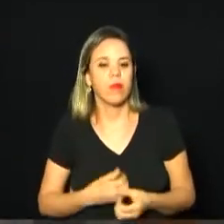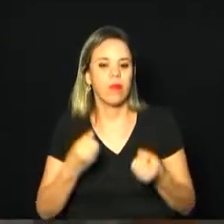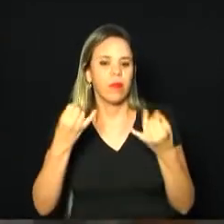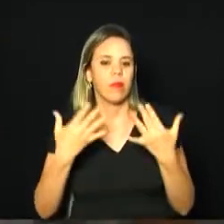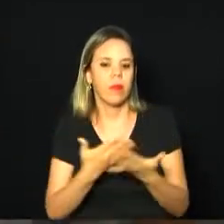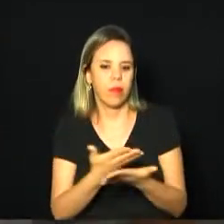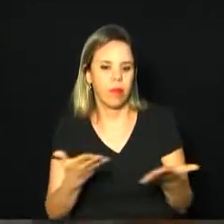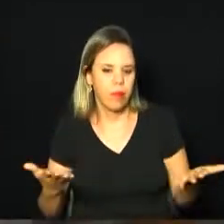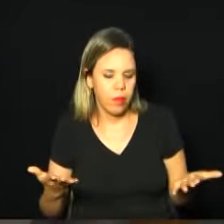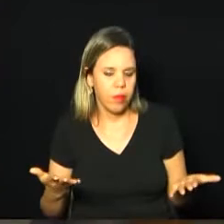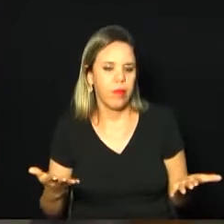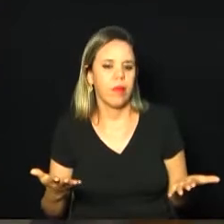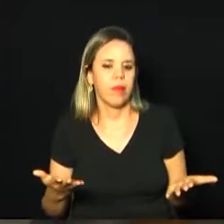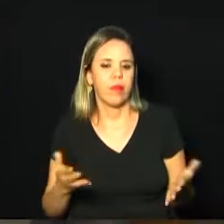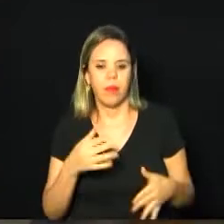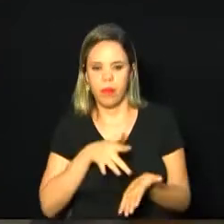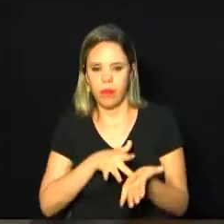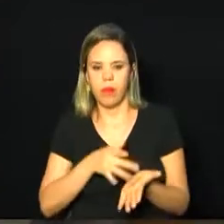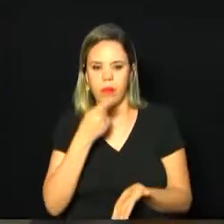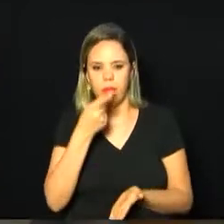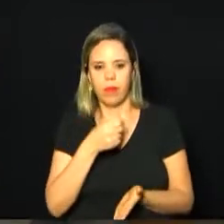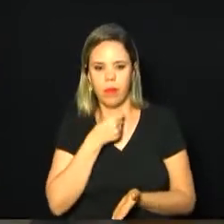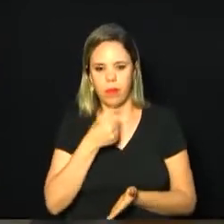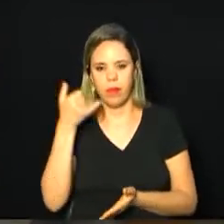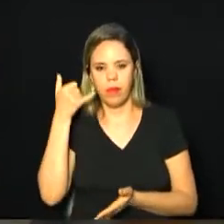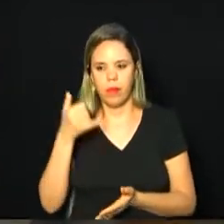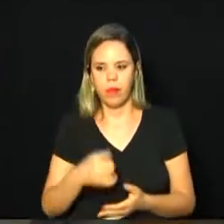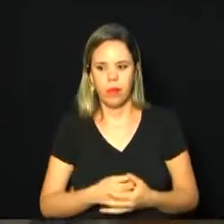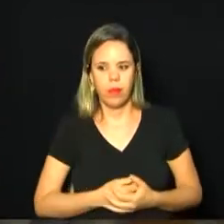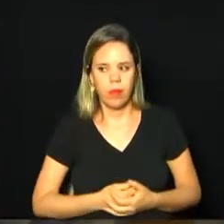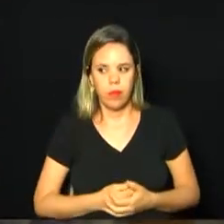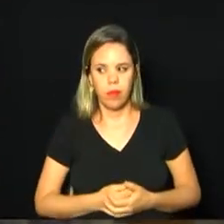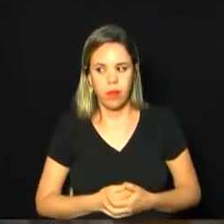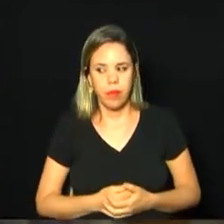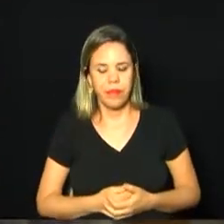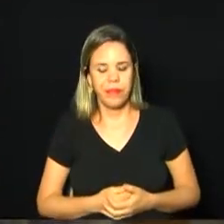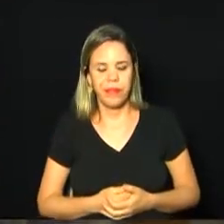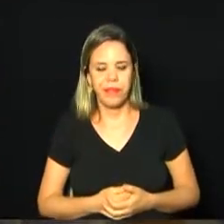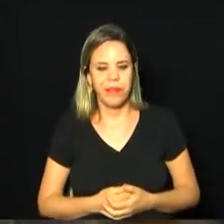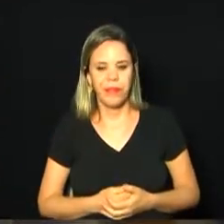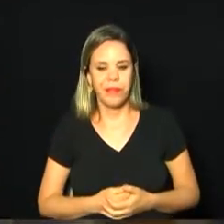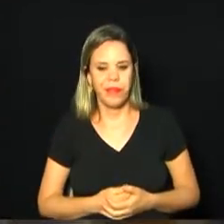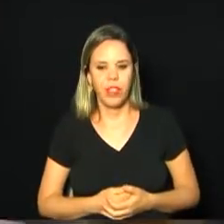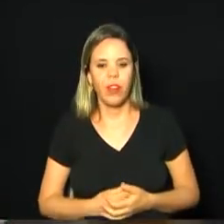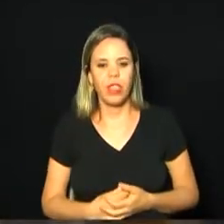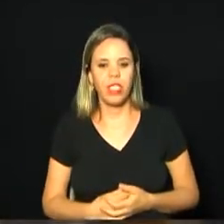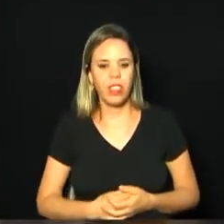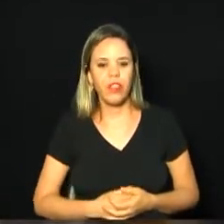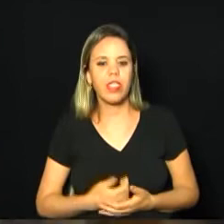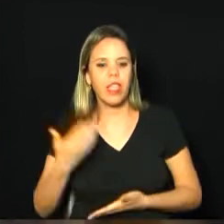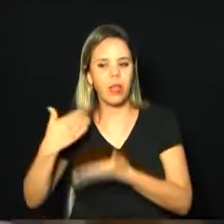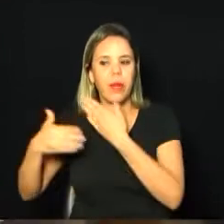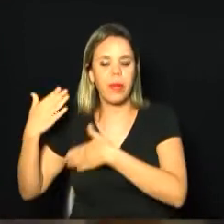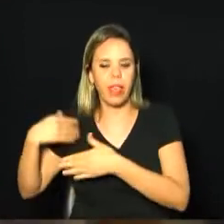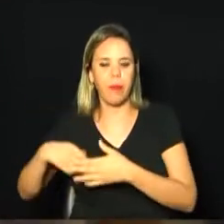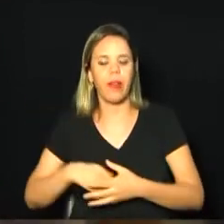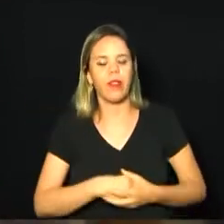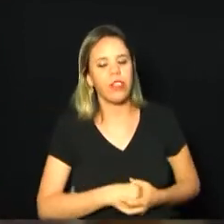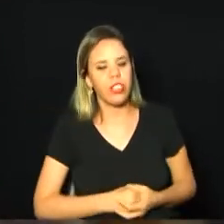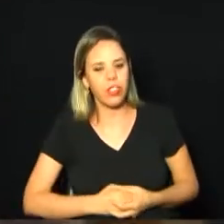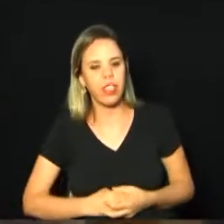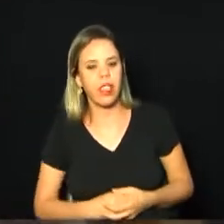vê-la nas coisas mas eu acho que eu vou fingir que eu tô falando naquele telefone ali com quem será que eu conversaria alguém do passado quem você acha que